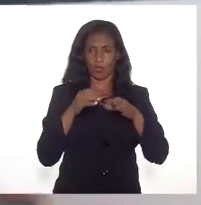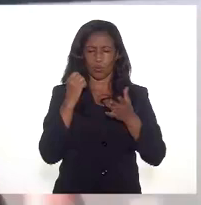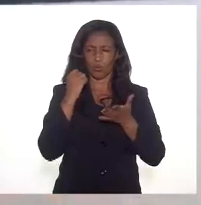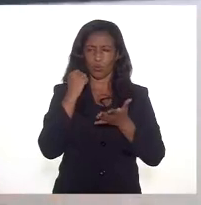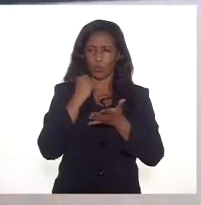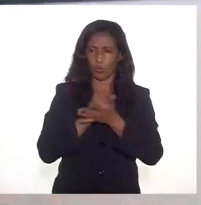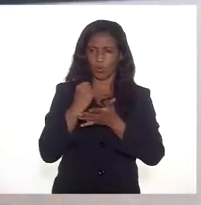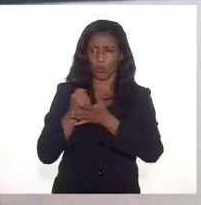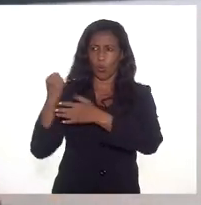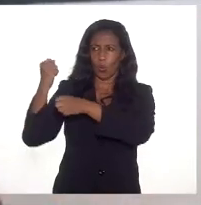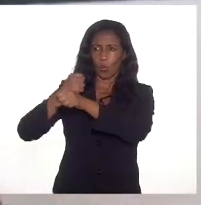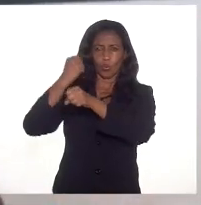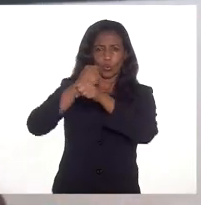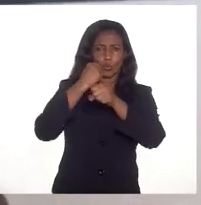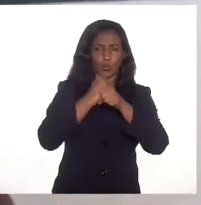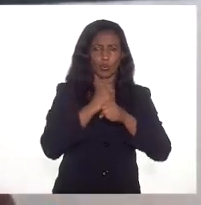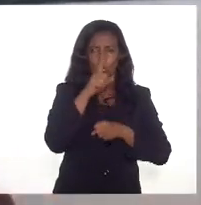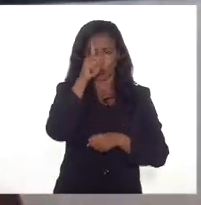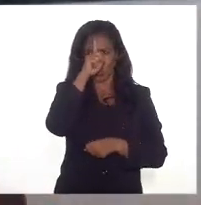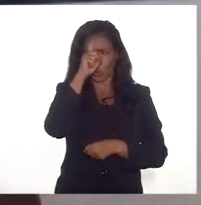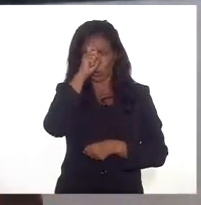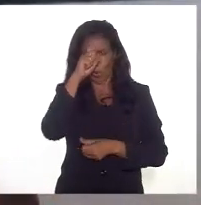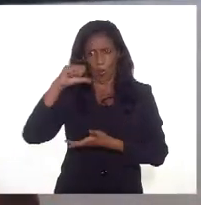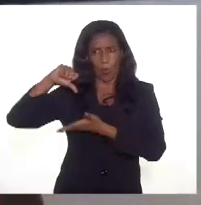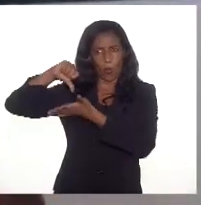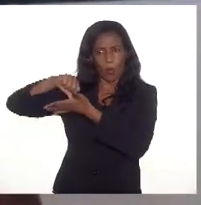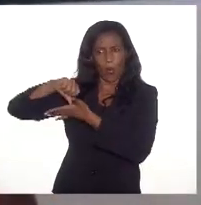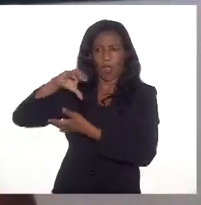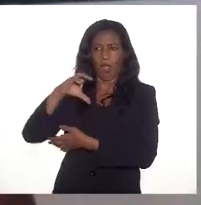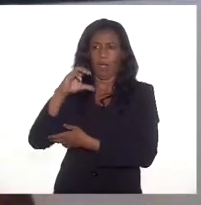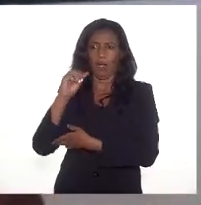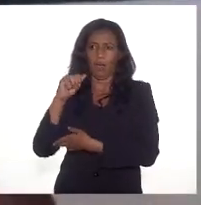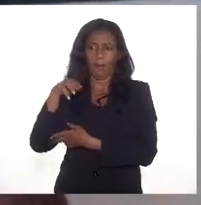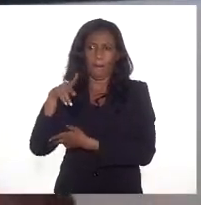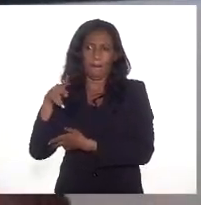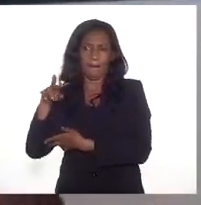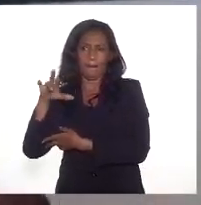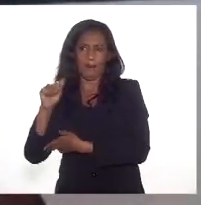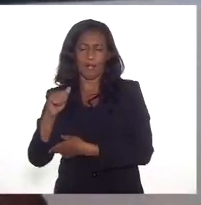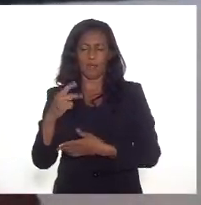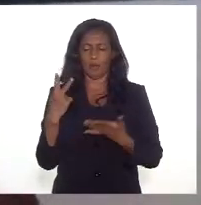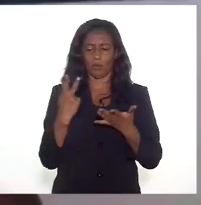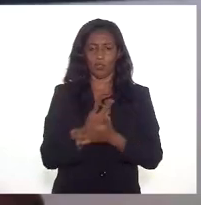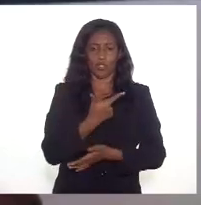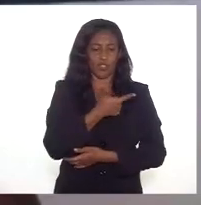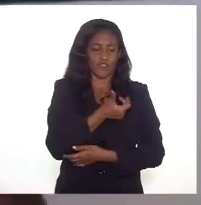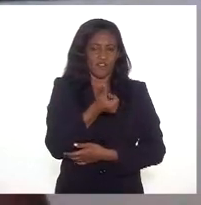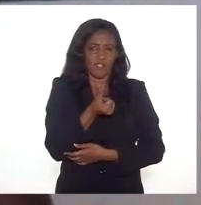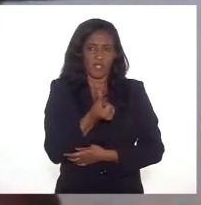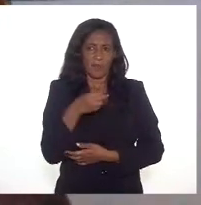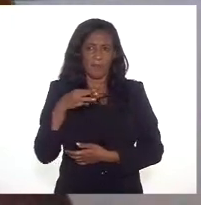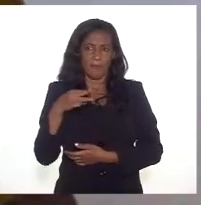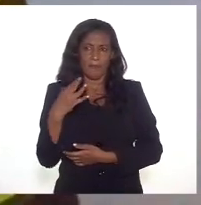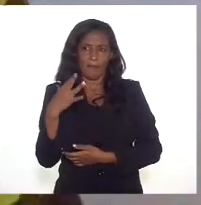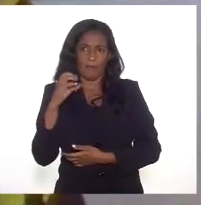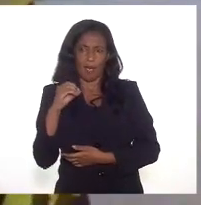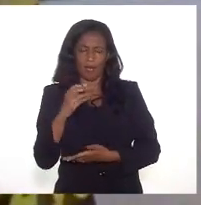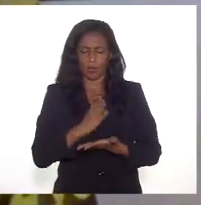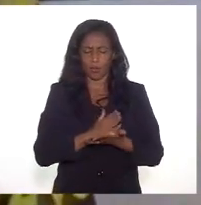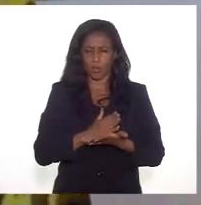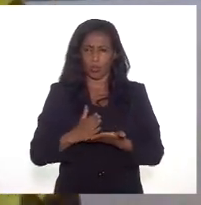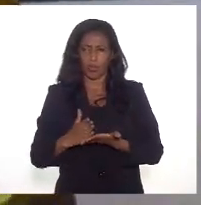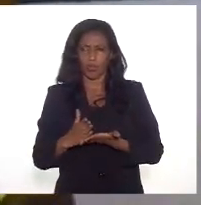a construção dos hospitais de campanha, por exemplo, foi feito no dia 26 de março. E o início